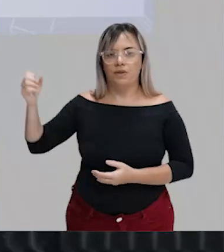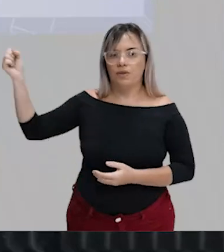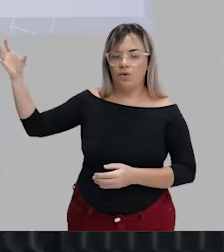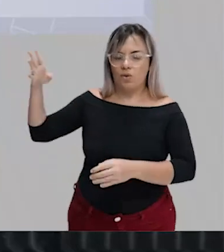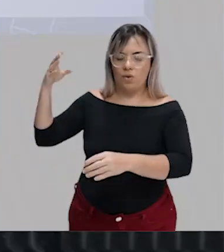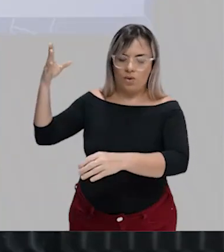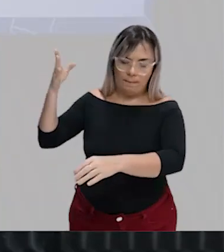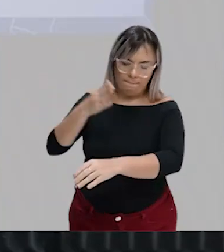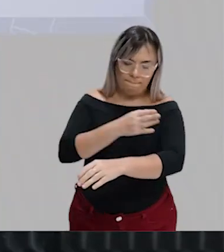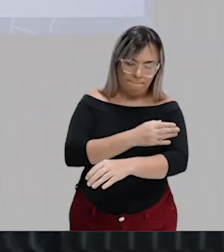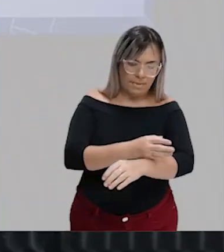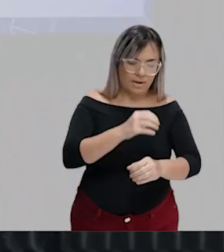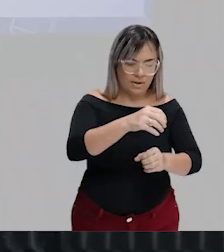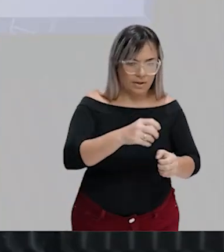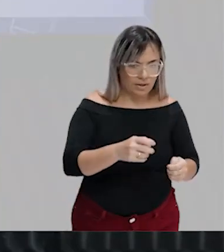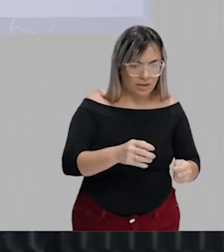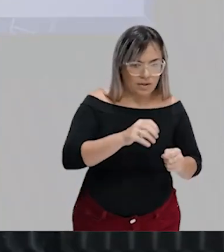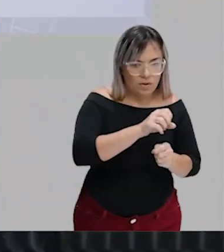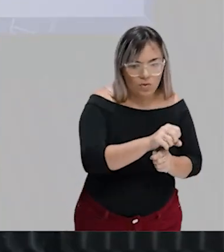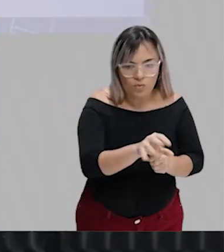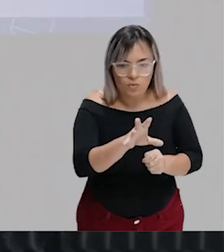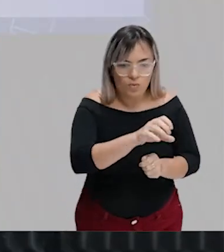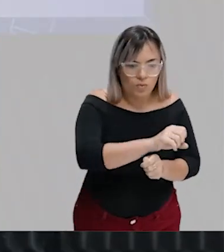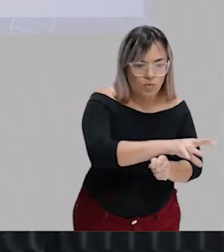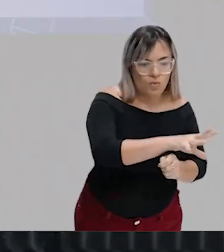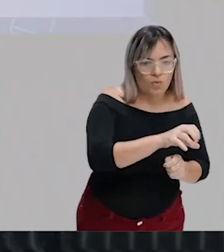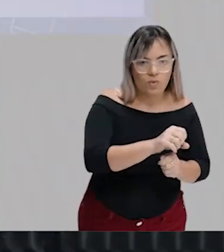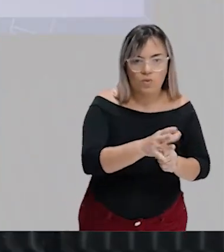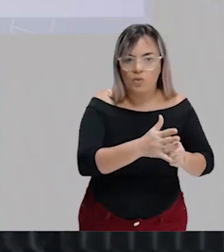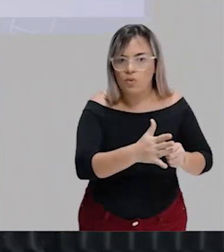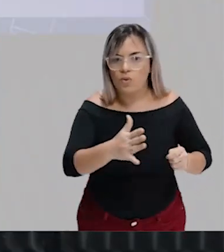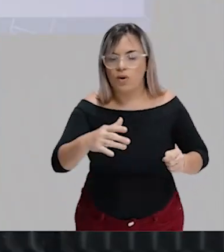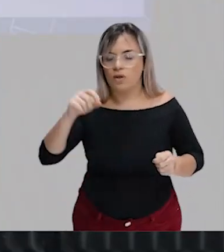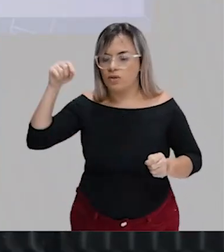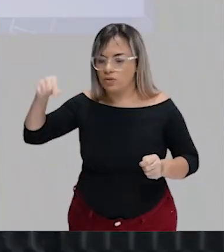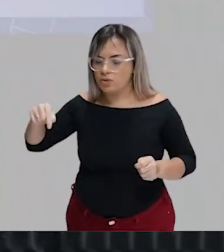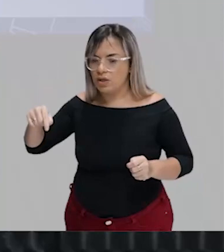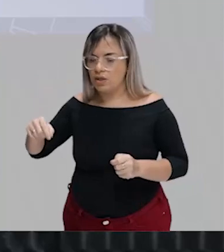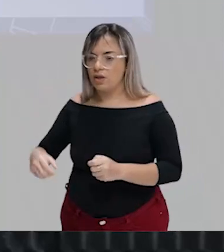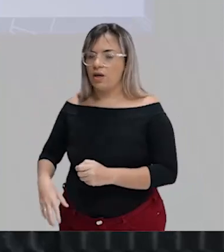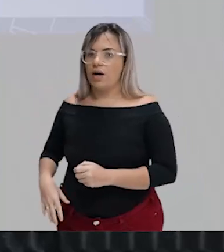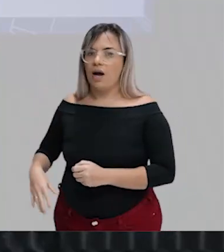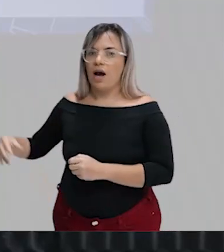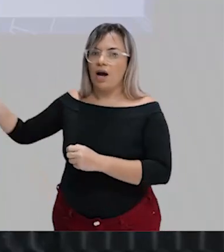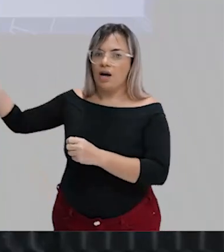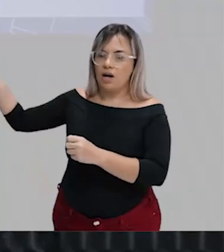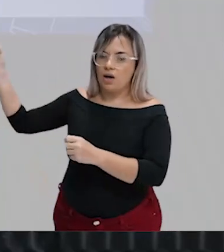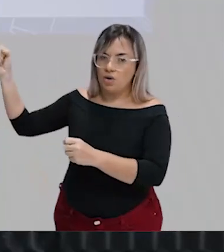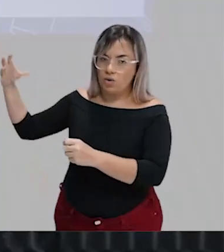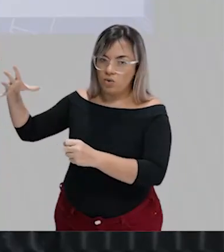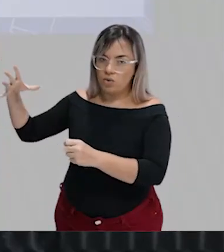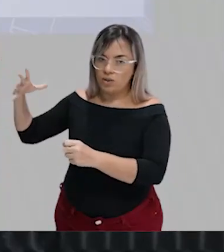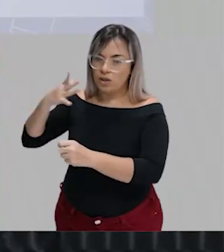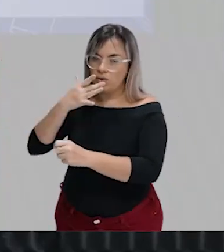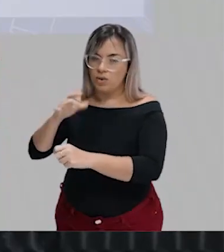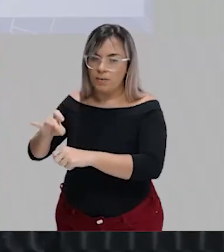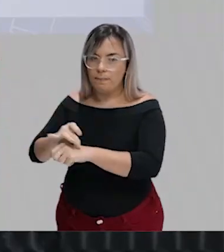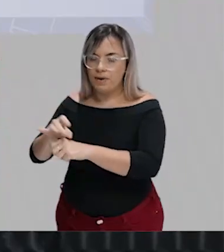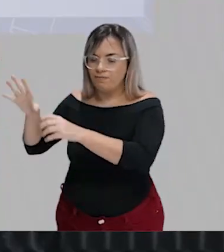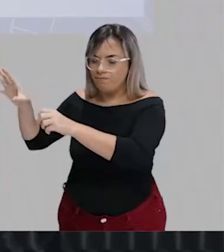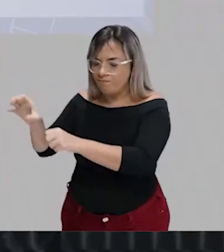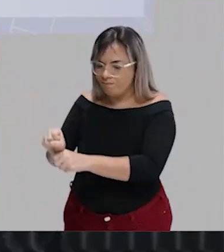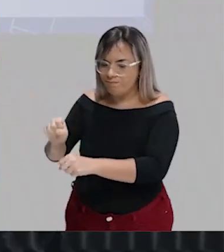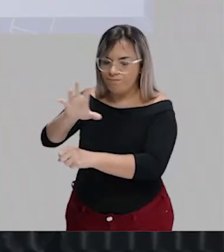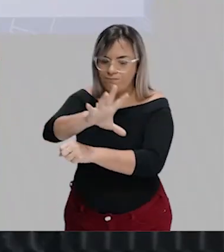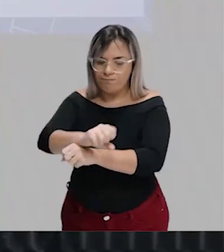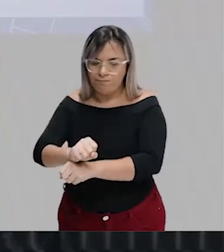ou seja, não há reflexão. Esse mesmo processo nós vamos ver aqui. Então, se essa radiação térmica, né, se essa luz que